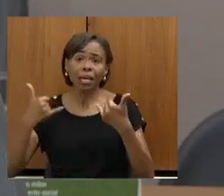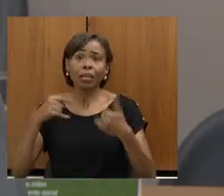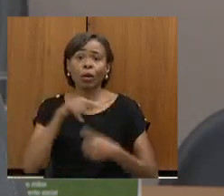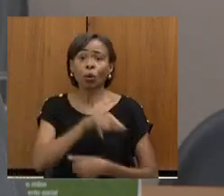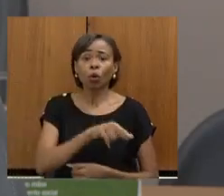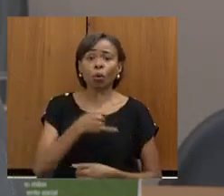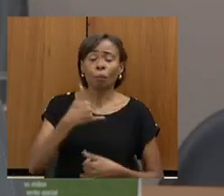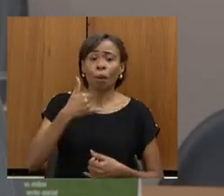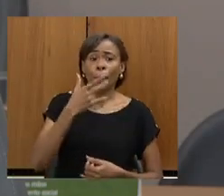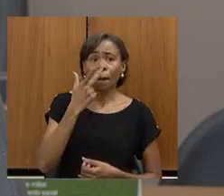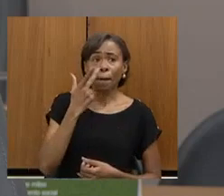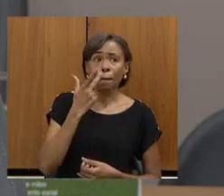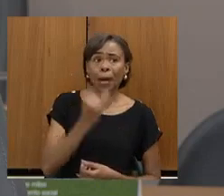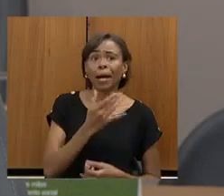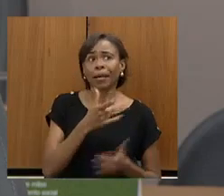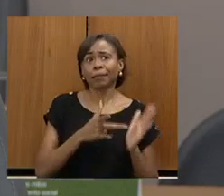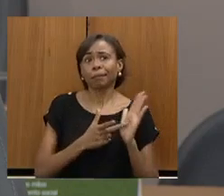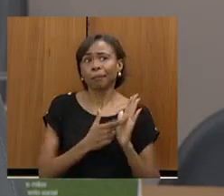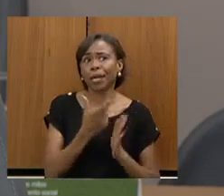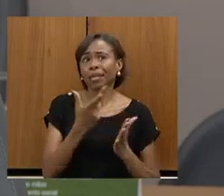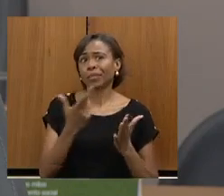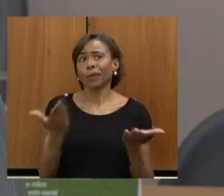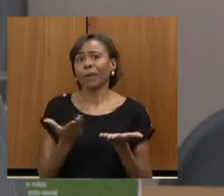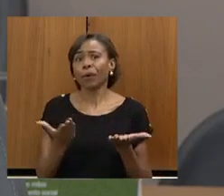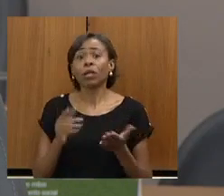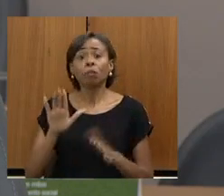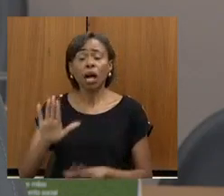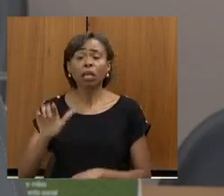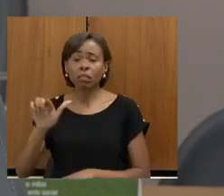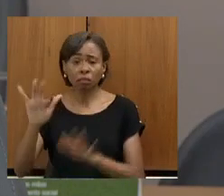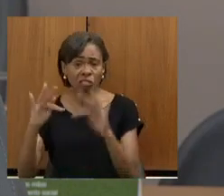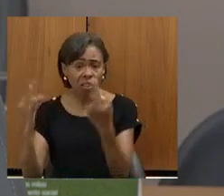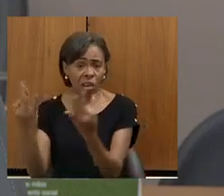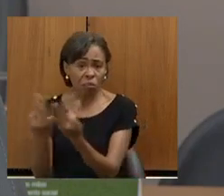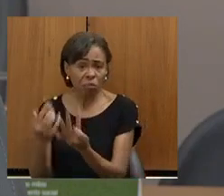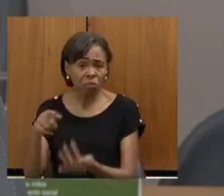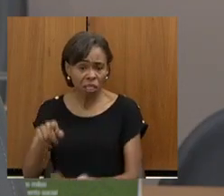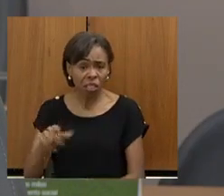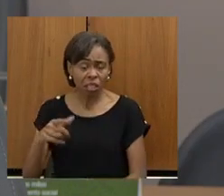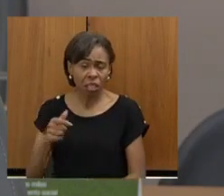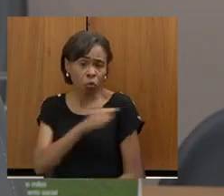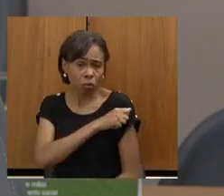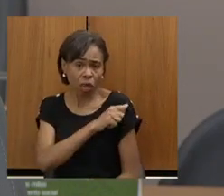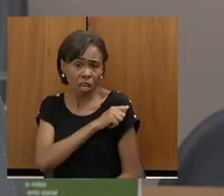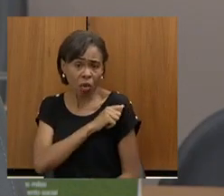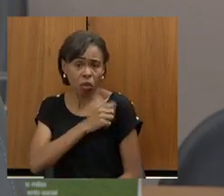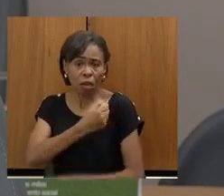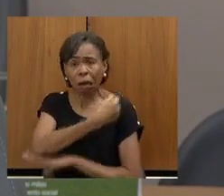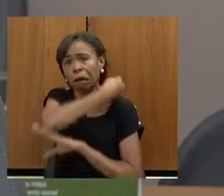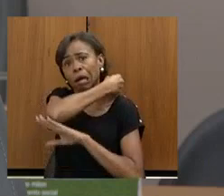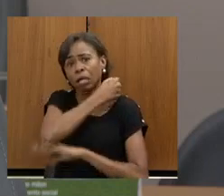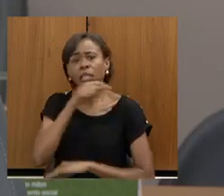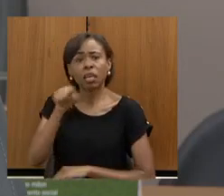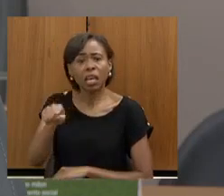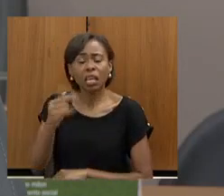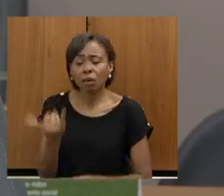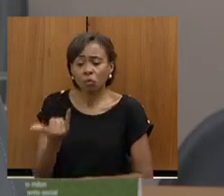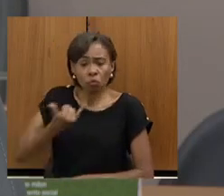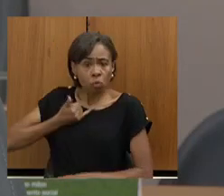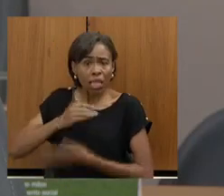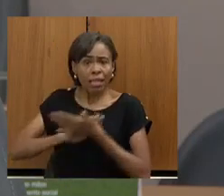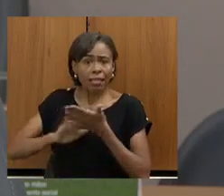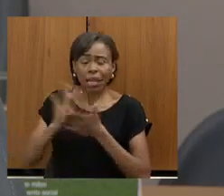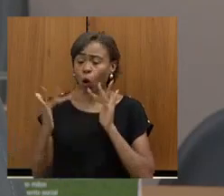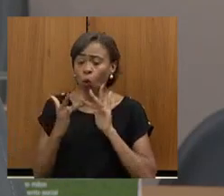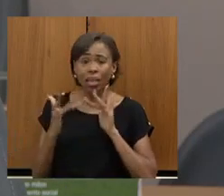Mas a família responsável pelo colega do Mata Leão não me deu nenhum telefonema, não me mandou nenhum telegrama,